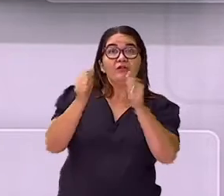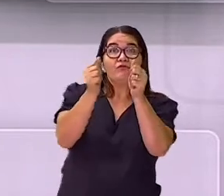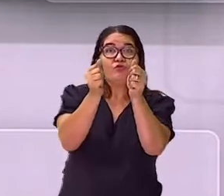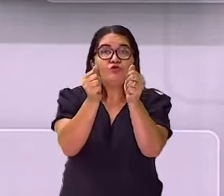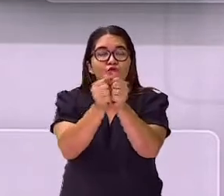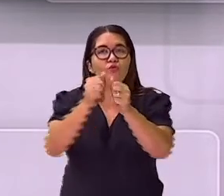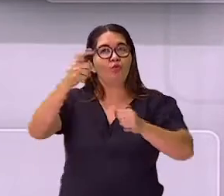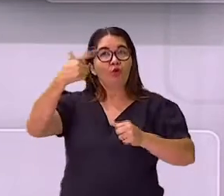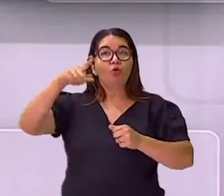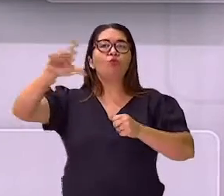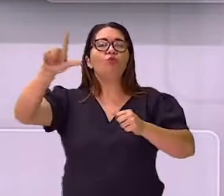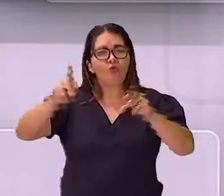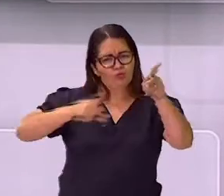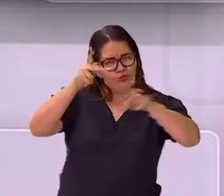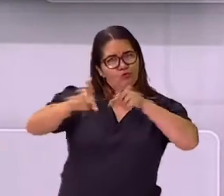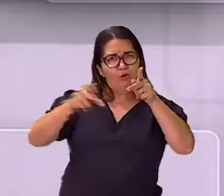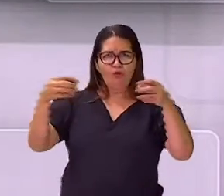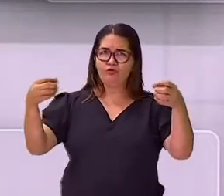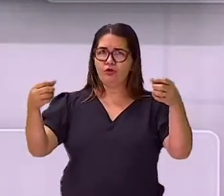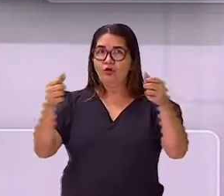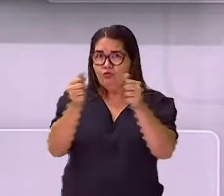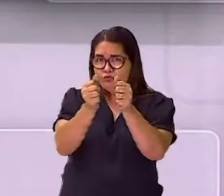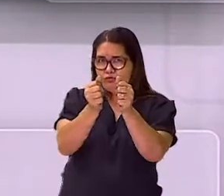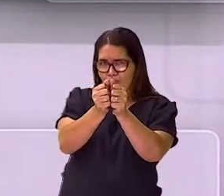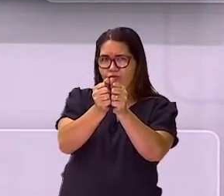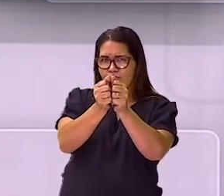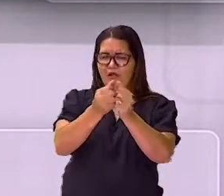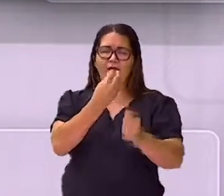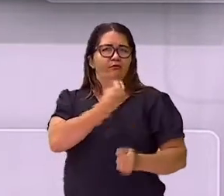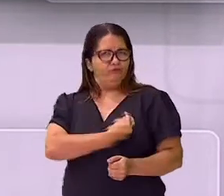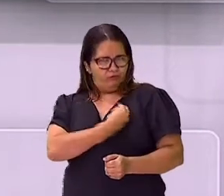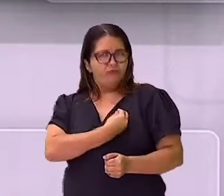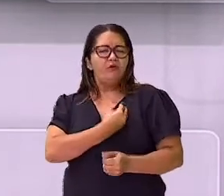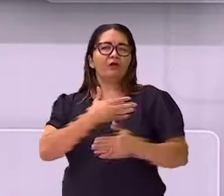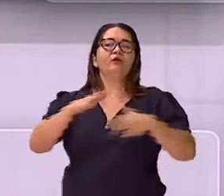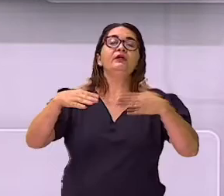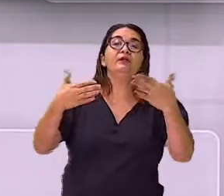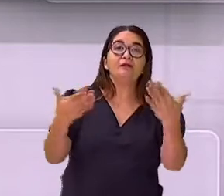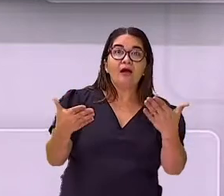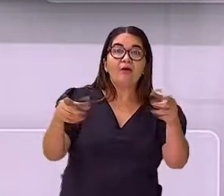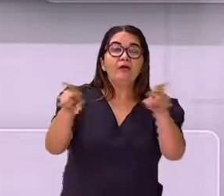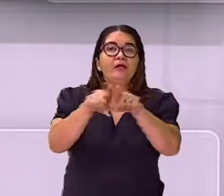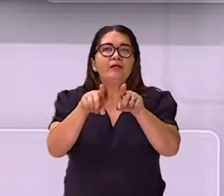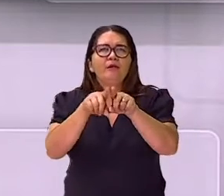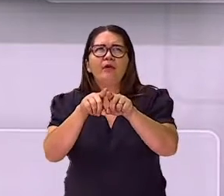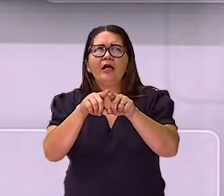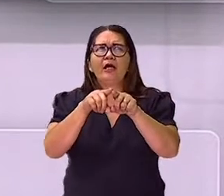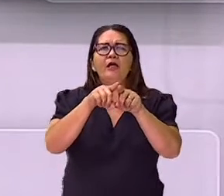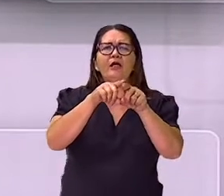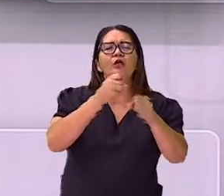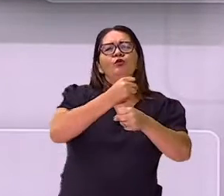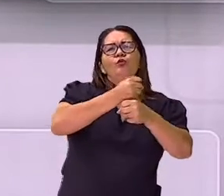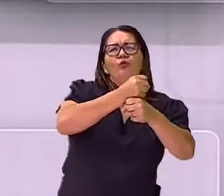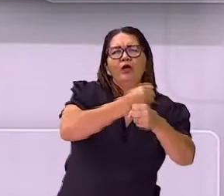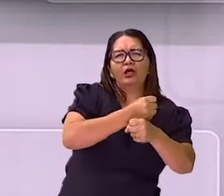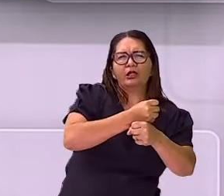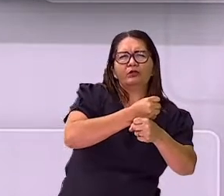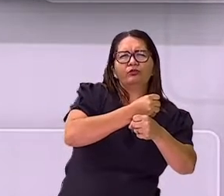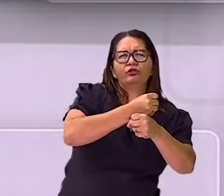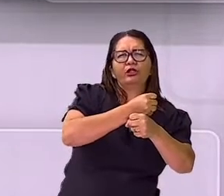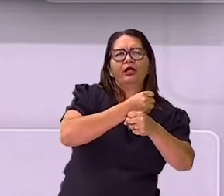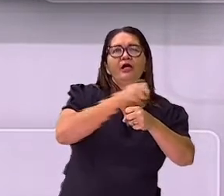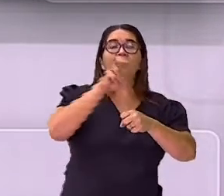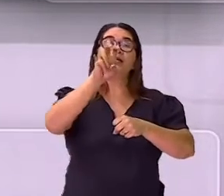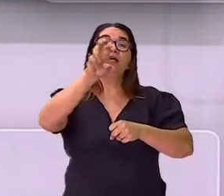habitaram essa mesma região. Por exemplo, os medos. Isso por volta de 550